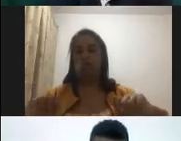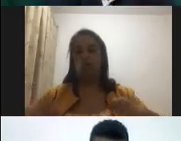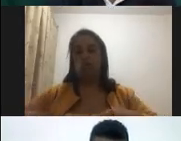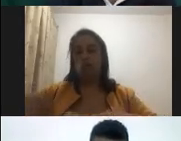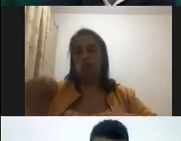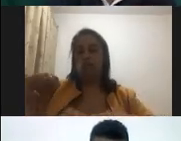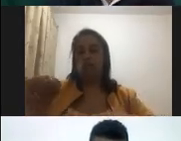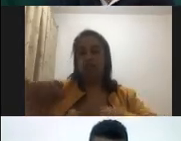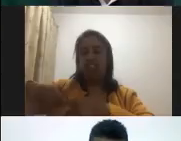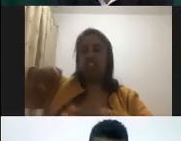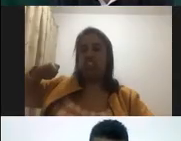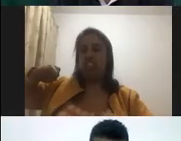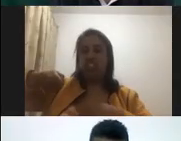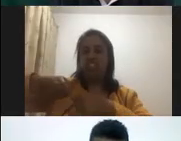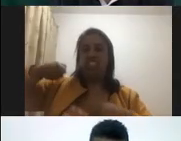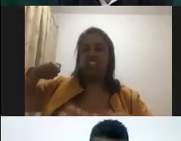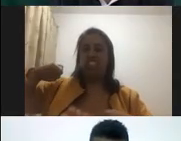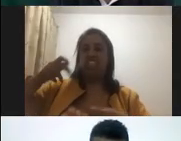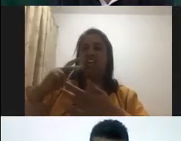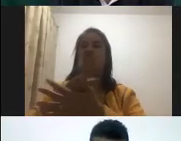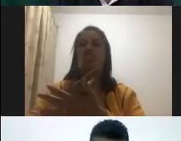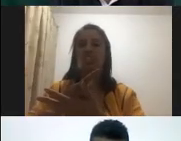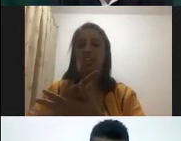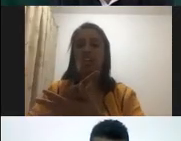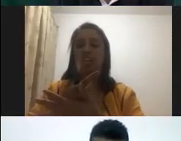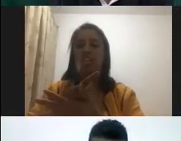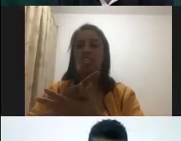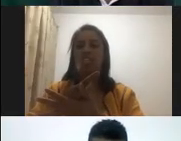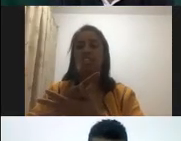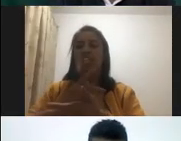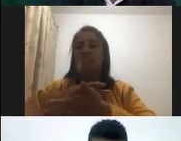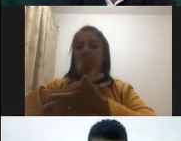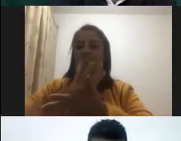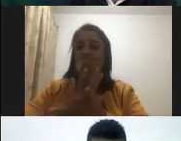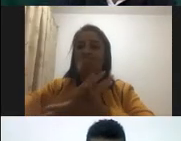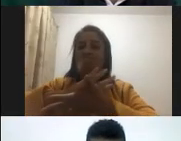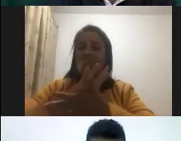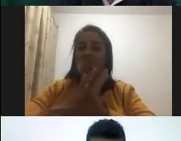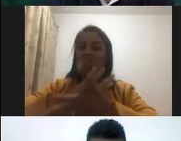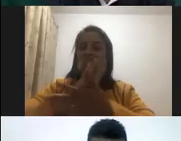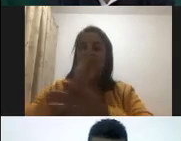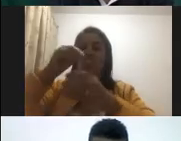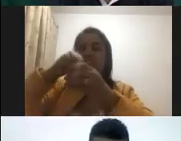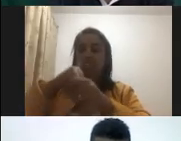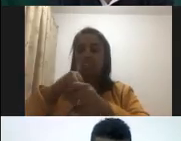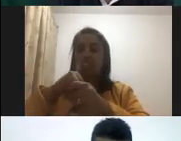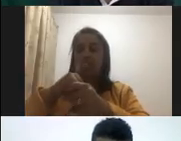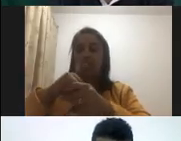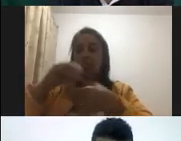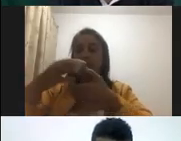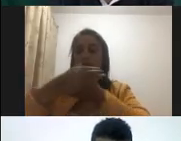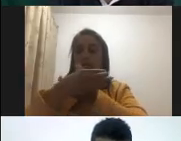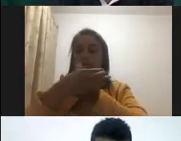estirado e isso gera uma excessiva compressão sobre as vértebras e isso gera dor, limitação de